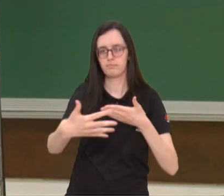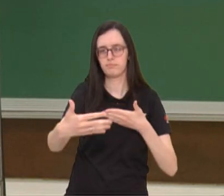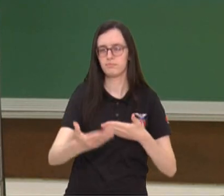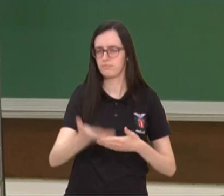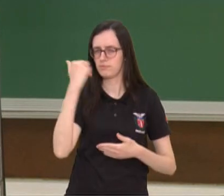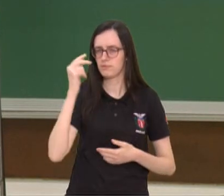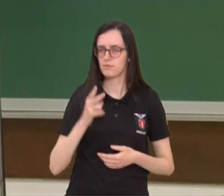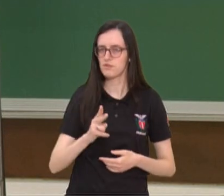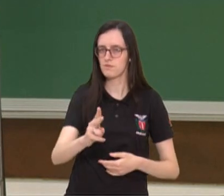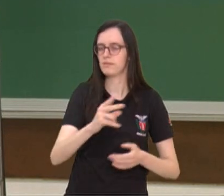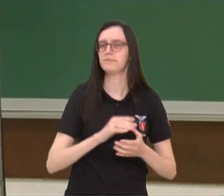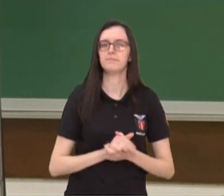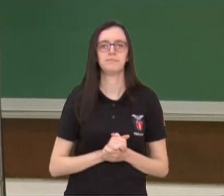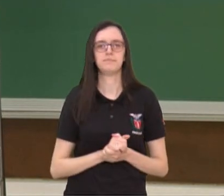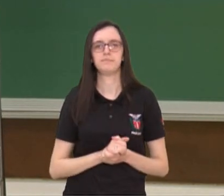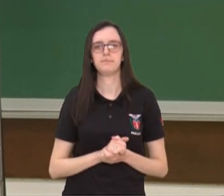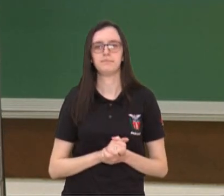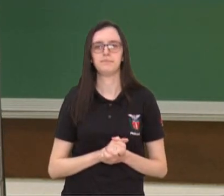Vamos em frente?